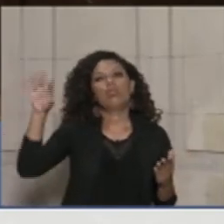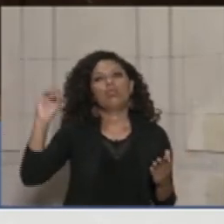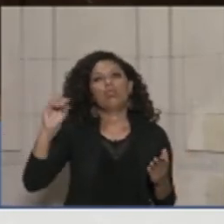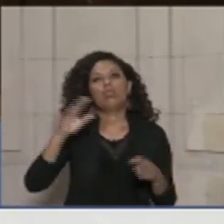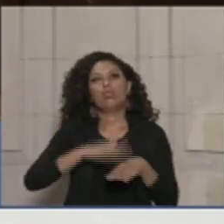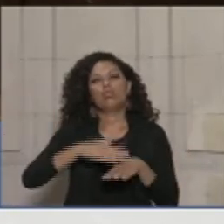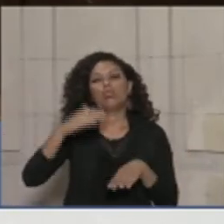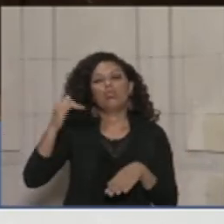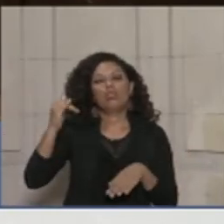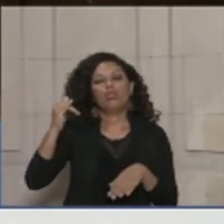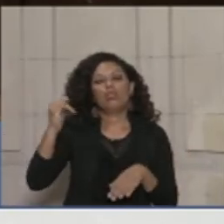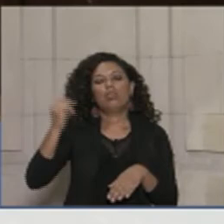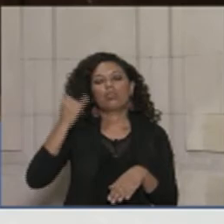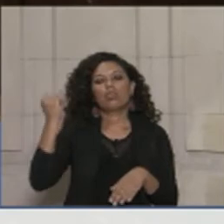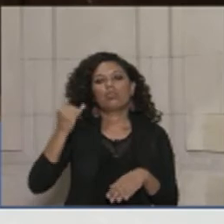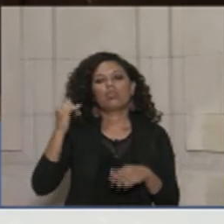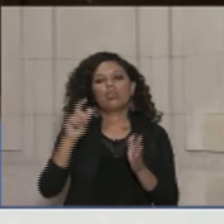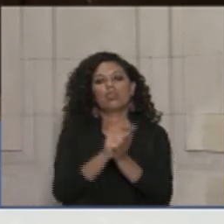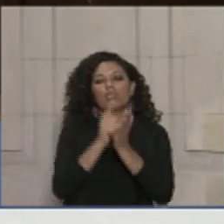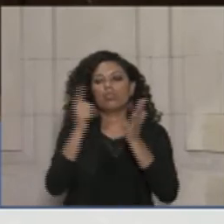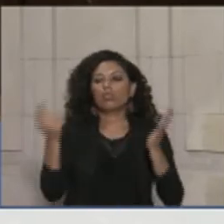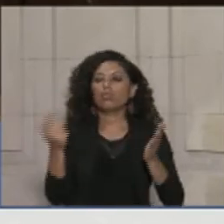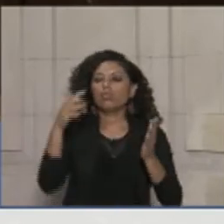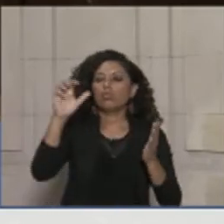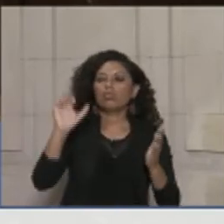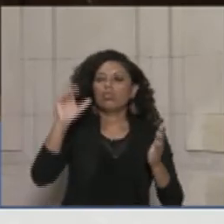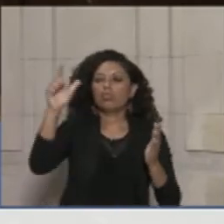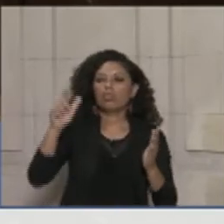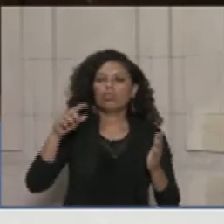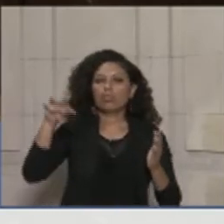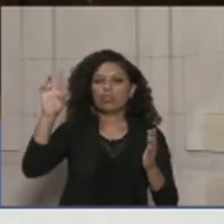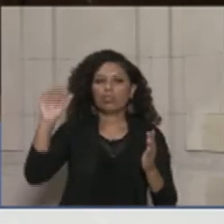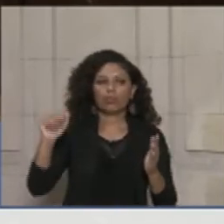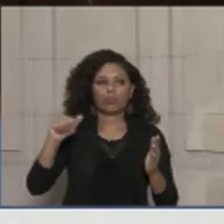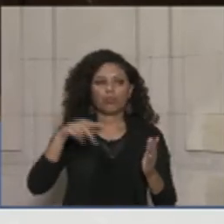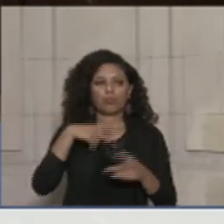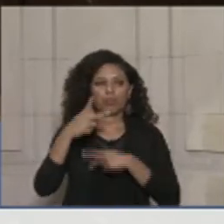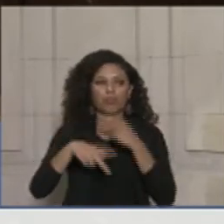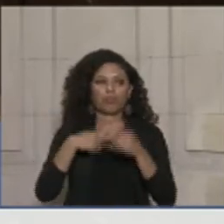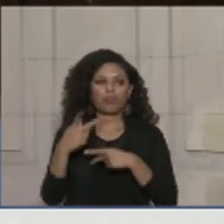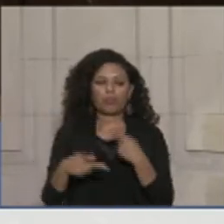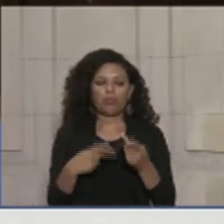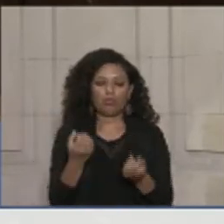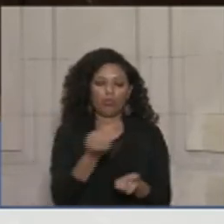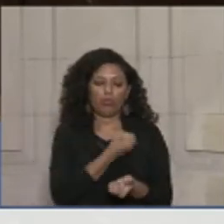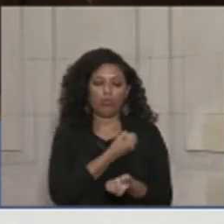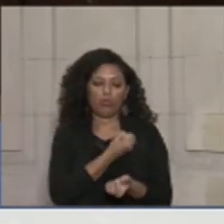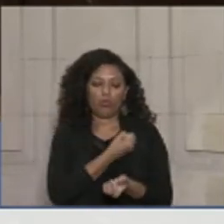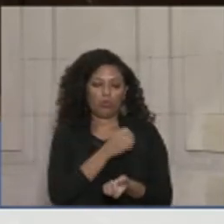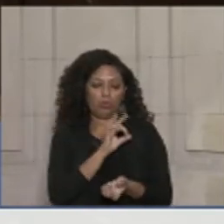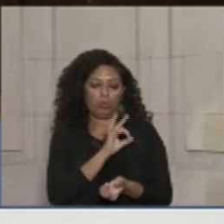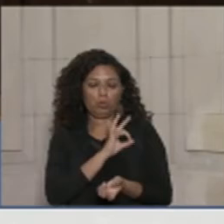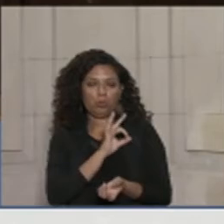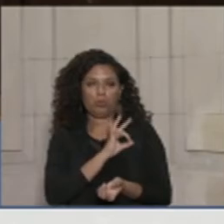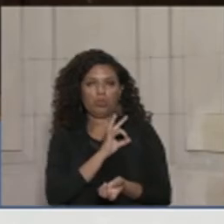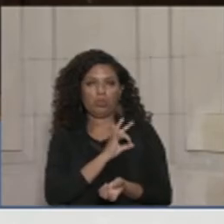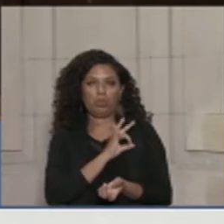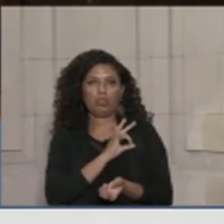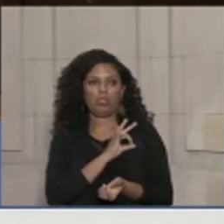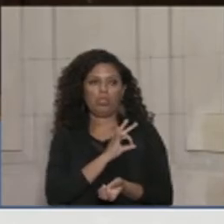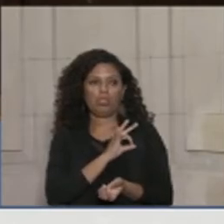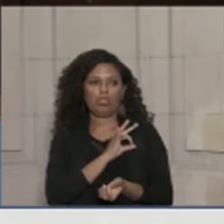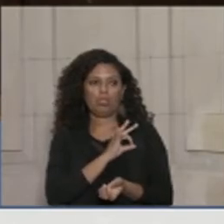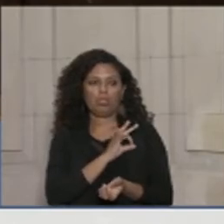no jornal Extra, questionando o número de policiais cedidos ao